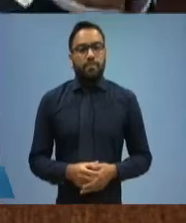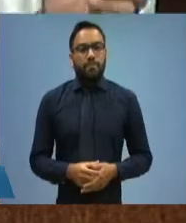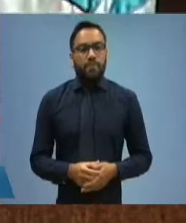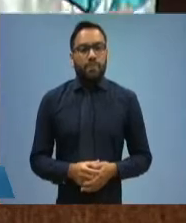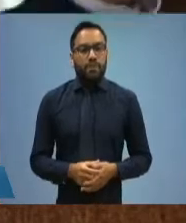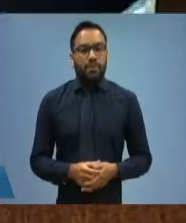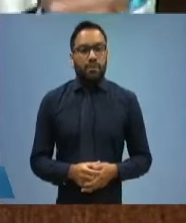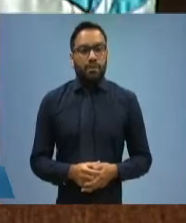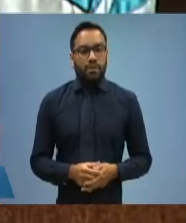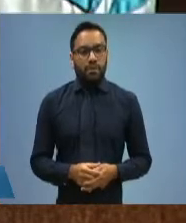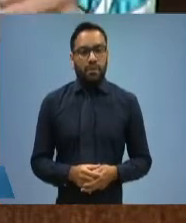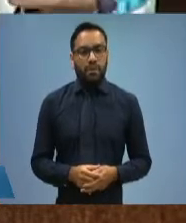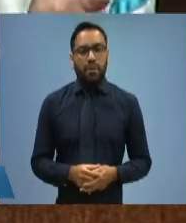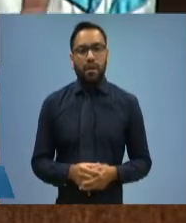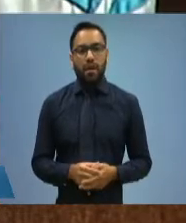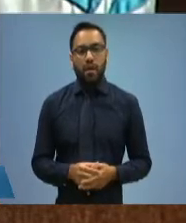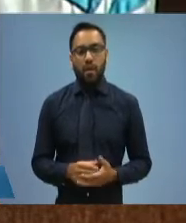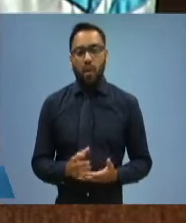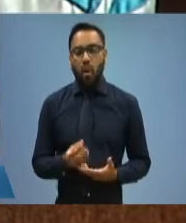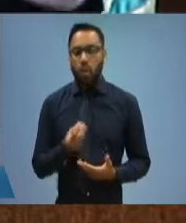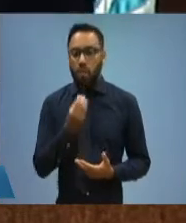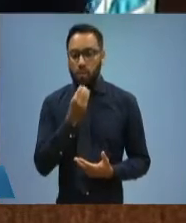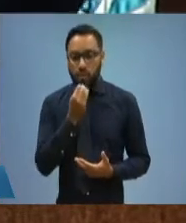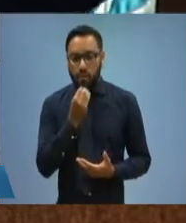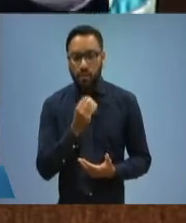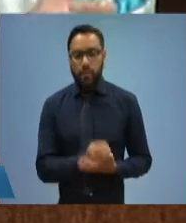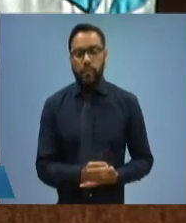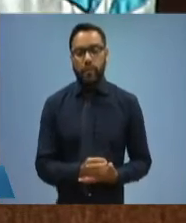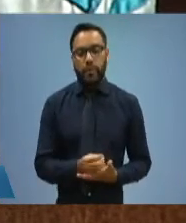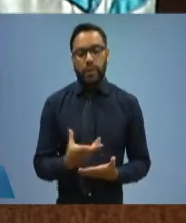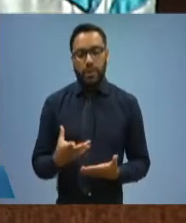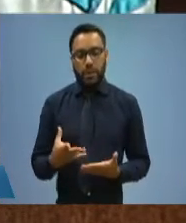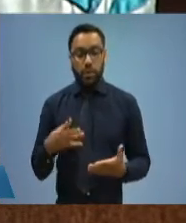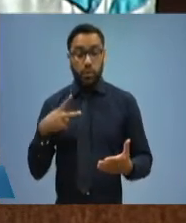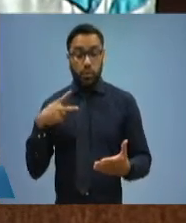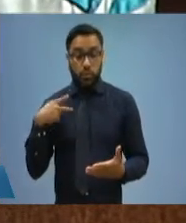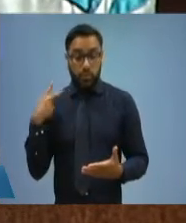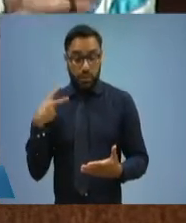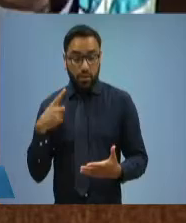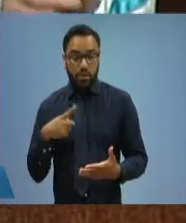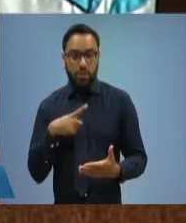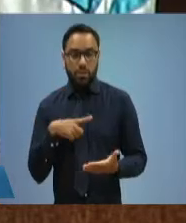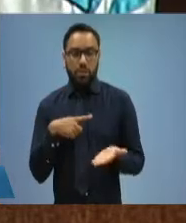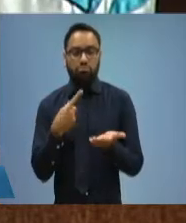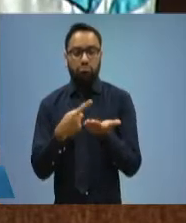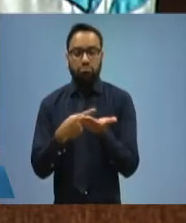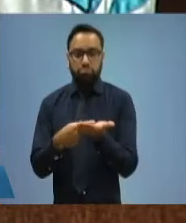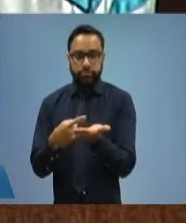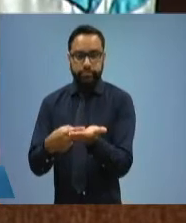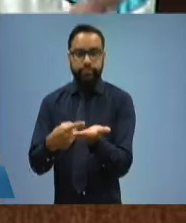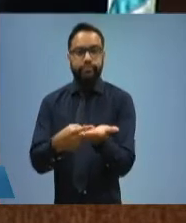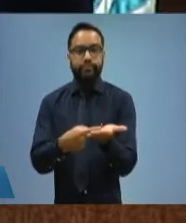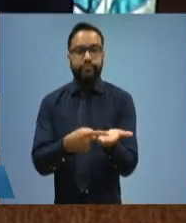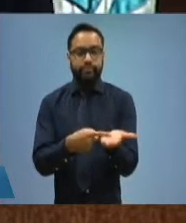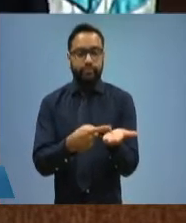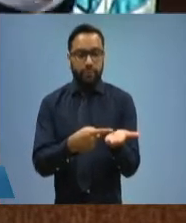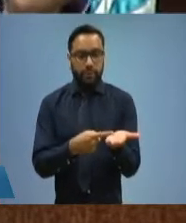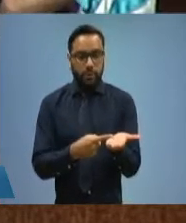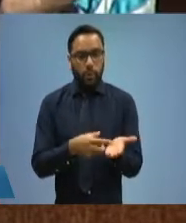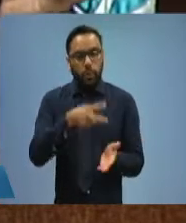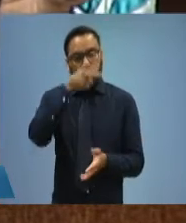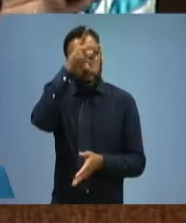que os vereadores devem ter compromisso com a base, gostaria de pedir muito a atenção do vereador Claudinei, gostaria